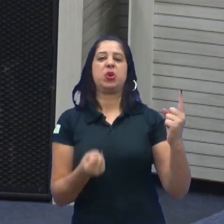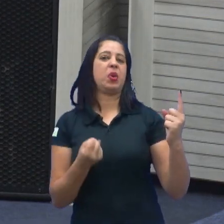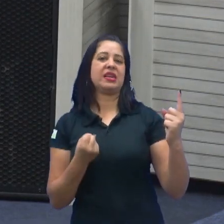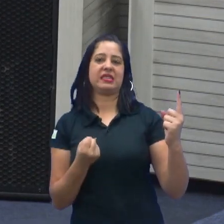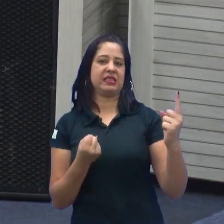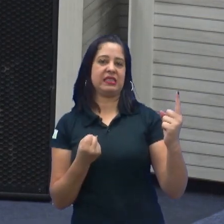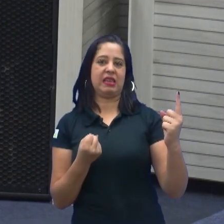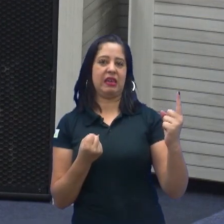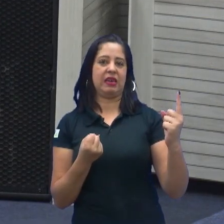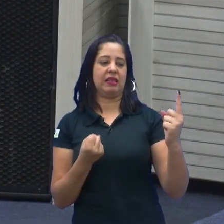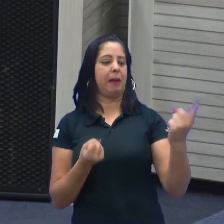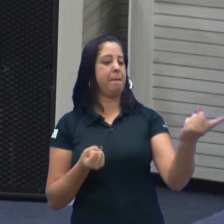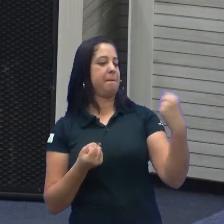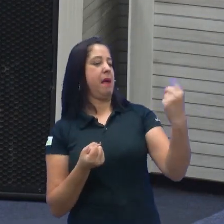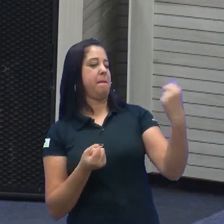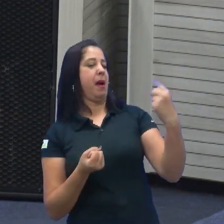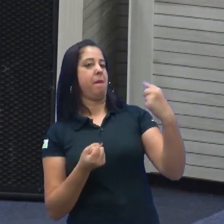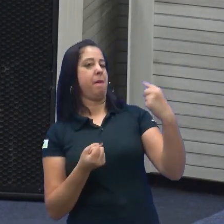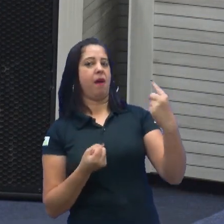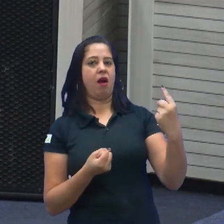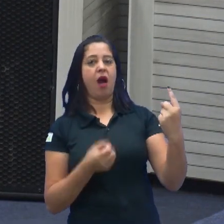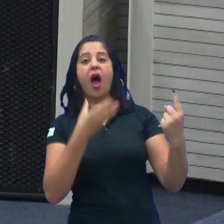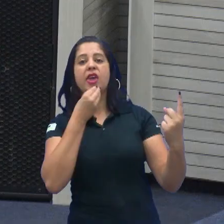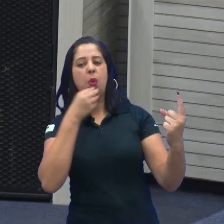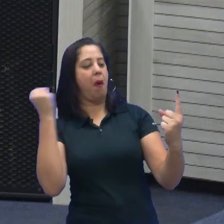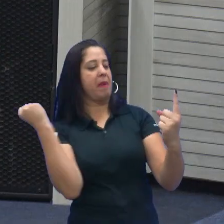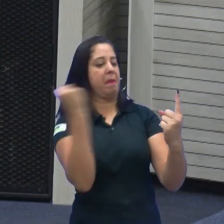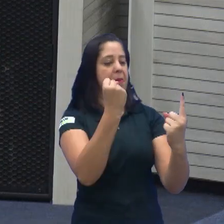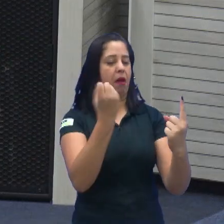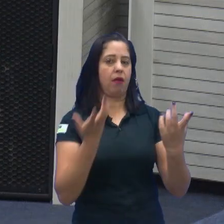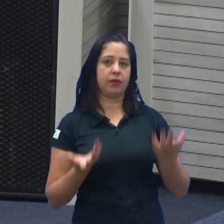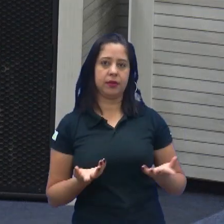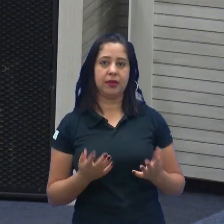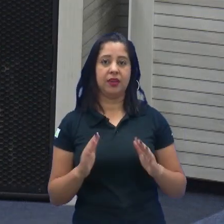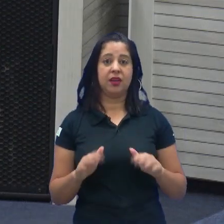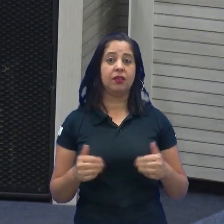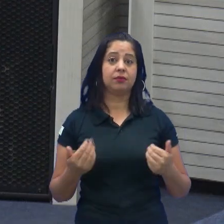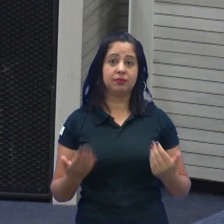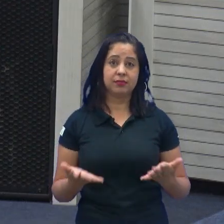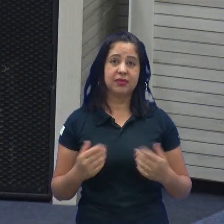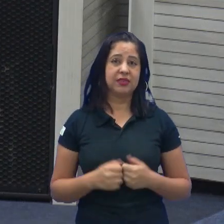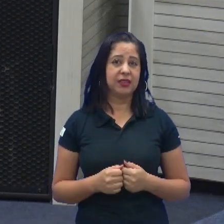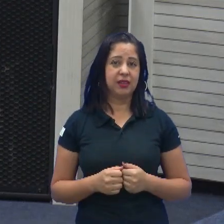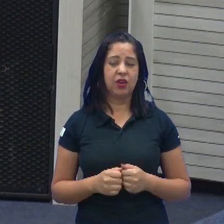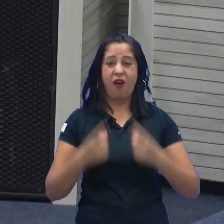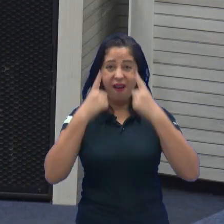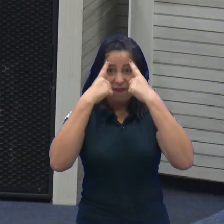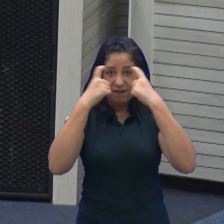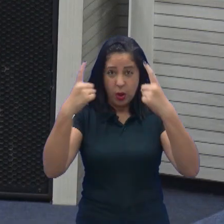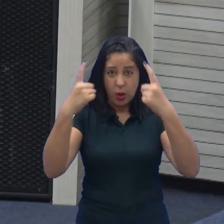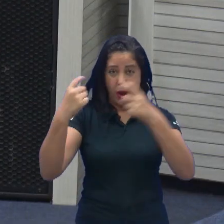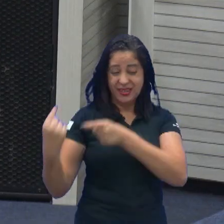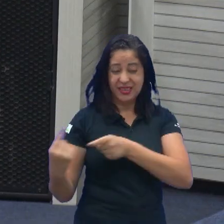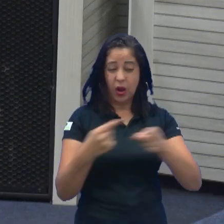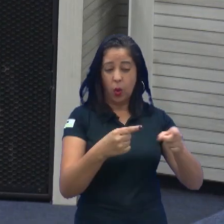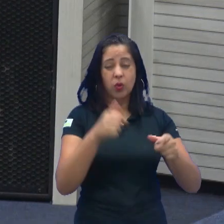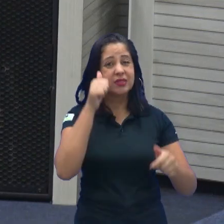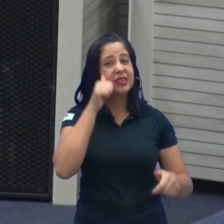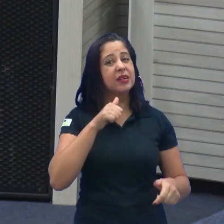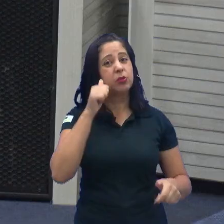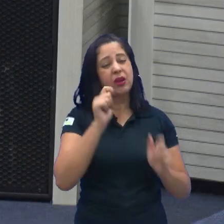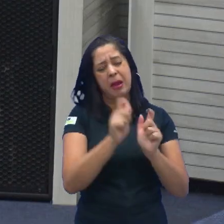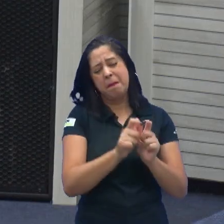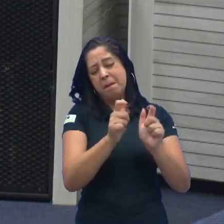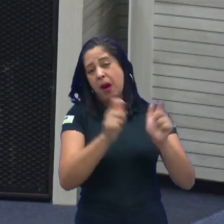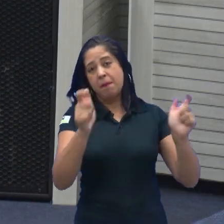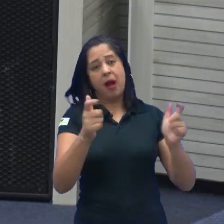subordinado à mulher. Então, infelizmente, a situação que tem ocorrido, o aumento da violência contra as mulheres, nós não podemos